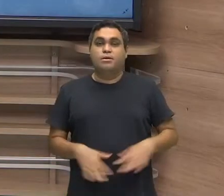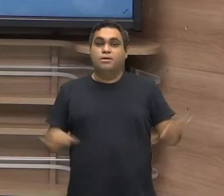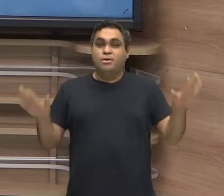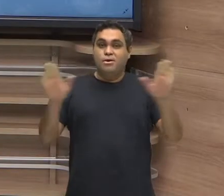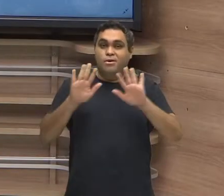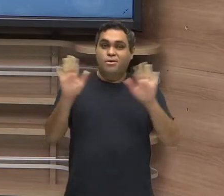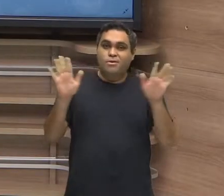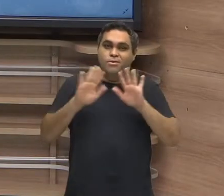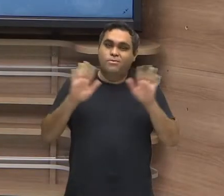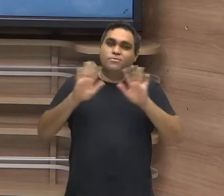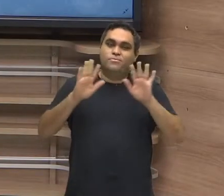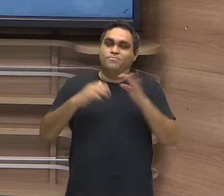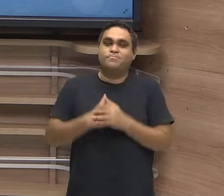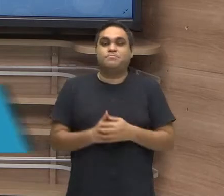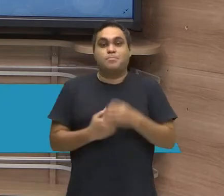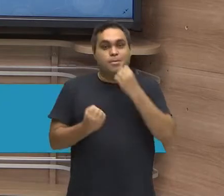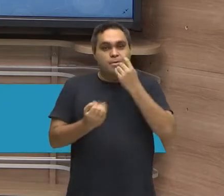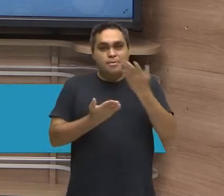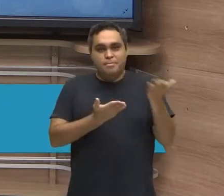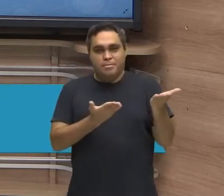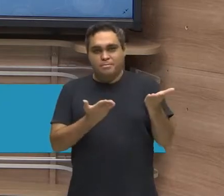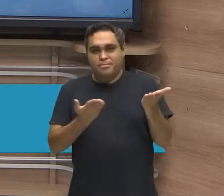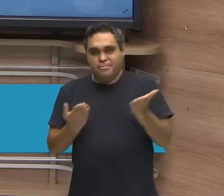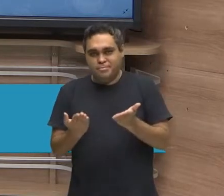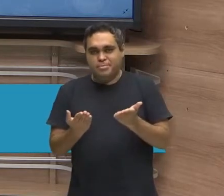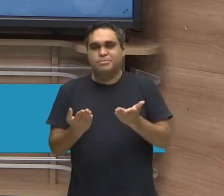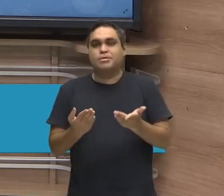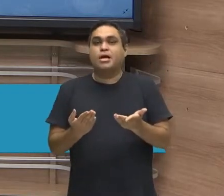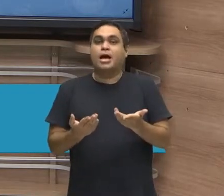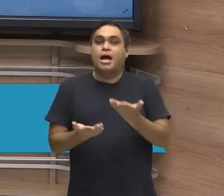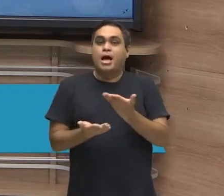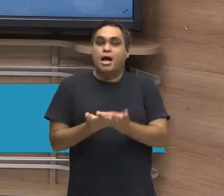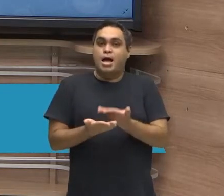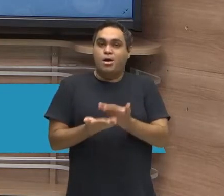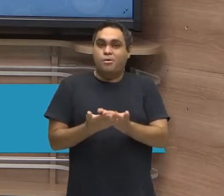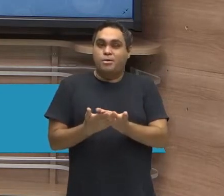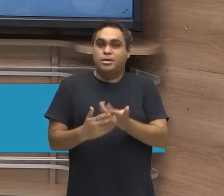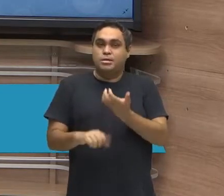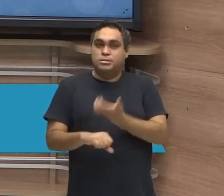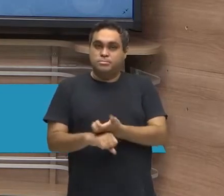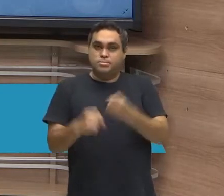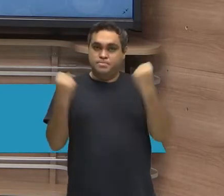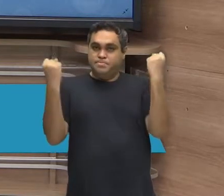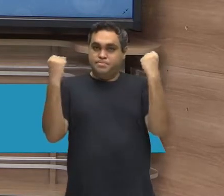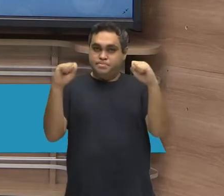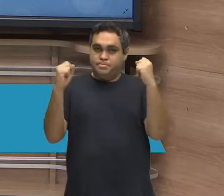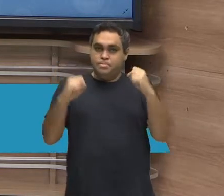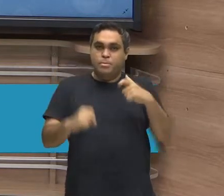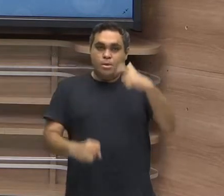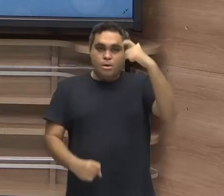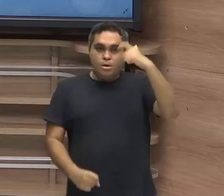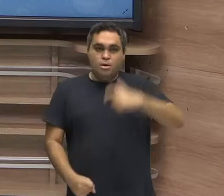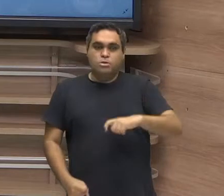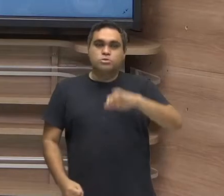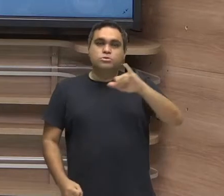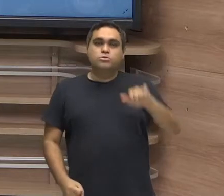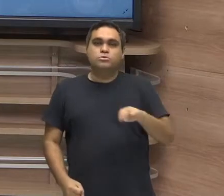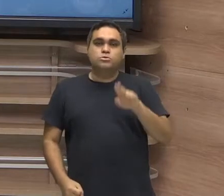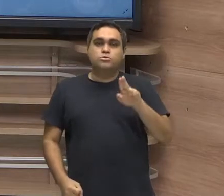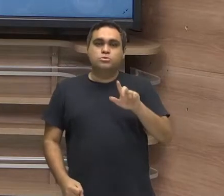Oi, gente! Sejam bem-vindos à nossa aula de Educação Física. Eu sou a professora